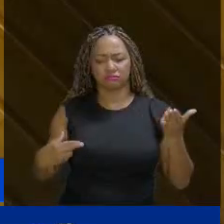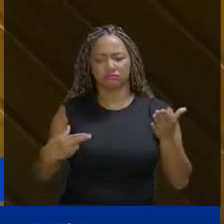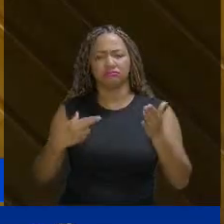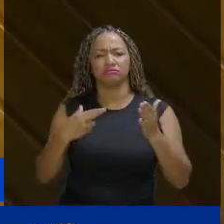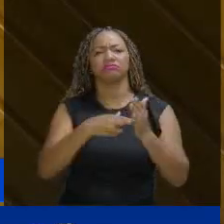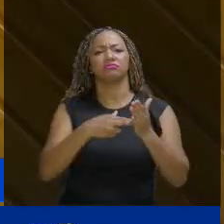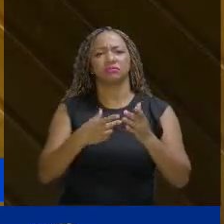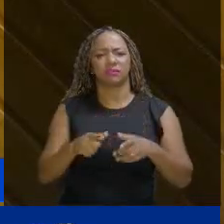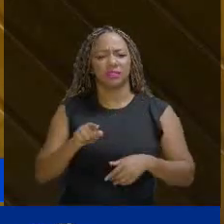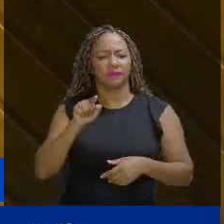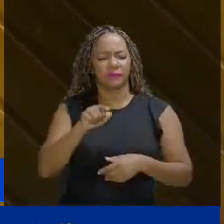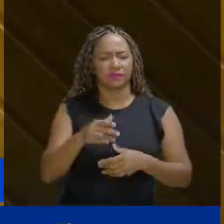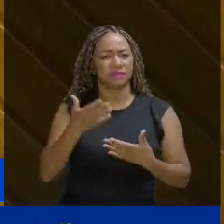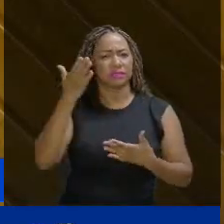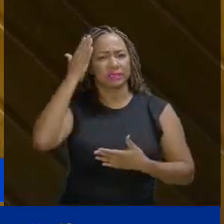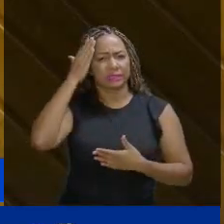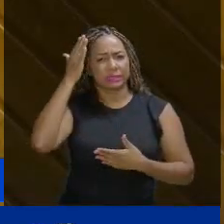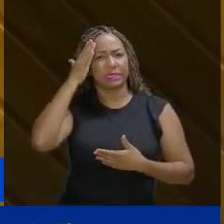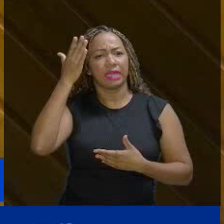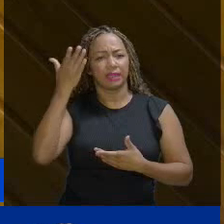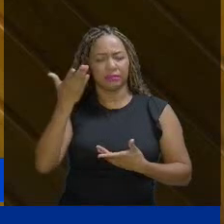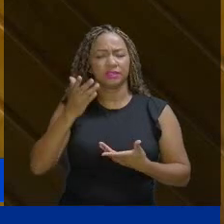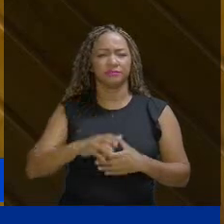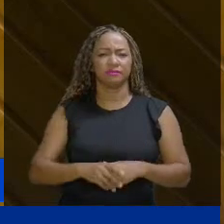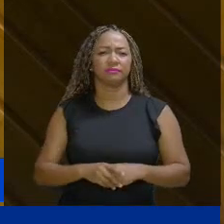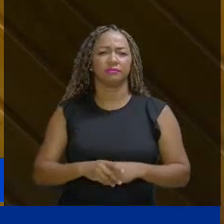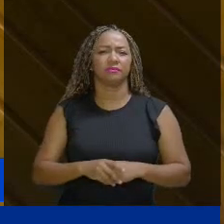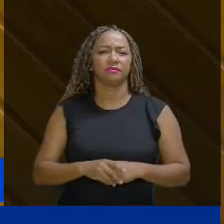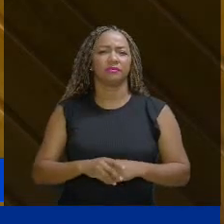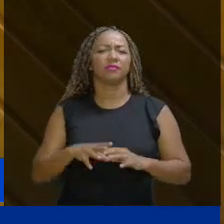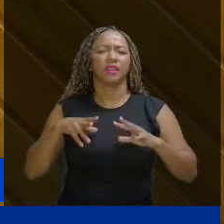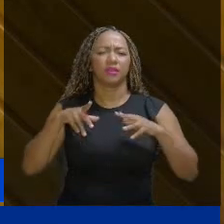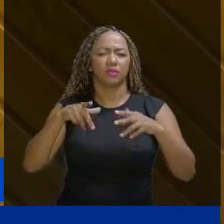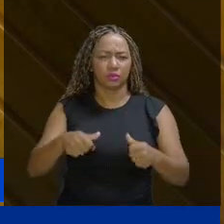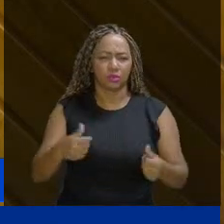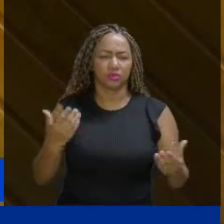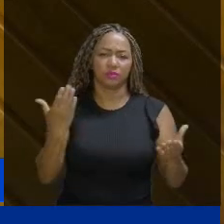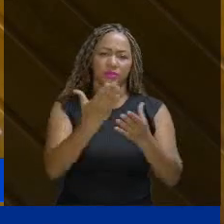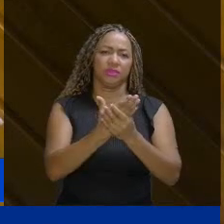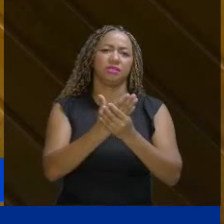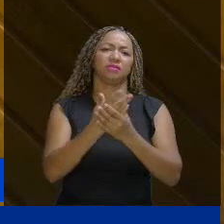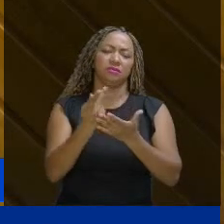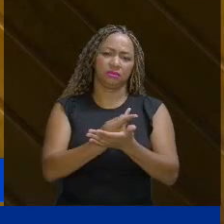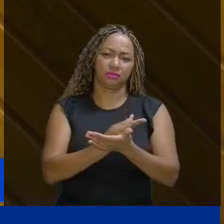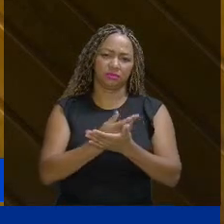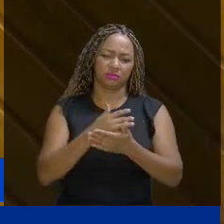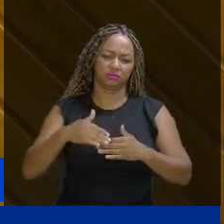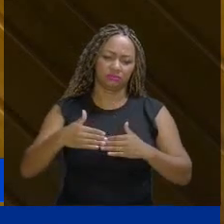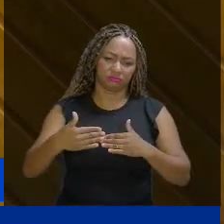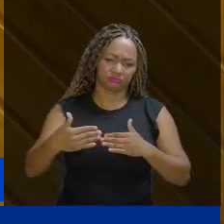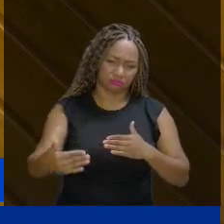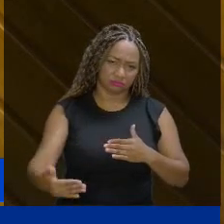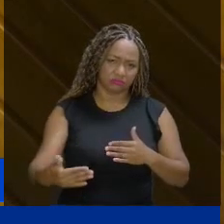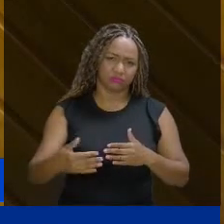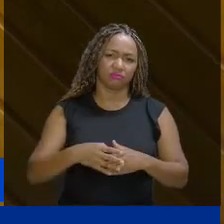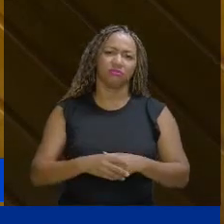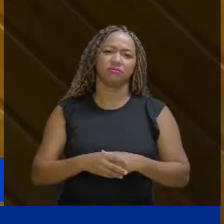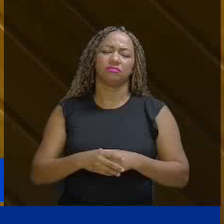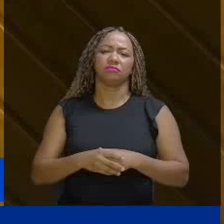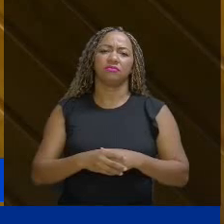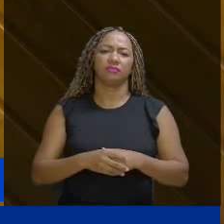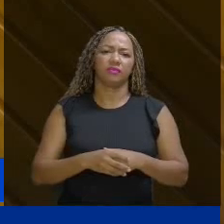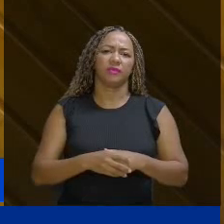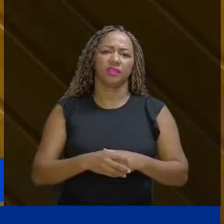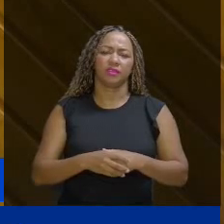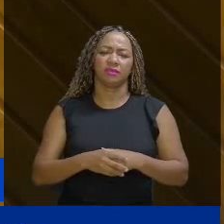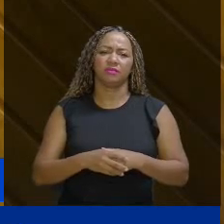consta, Vossa Excelência arguiu suspeição em todos os processos que derivavam dos processos